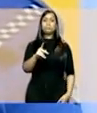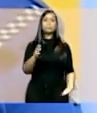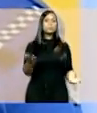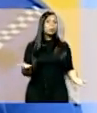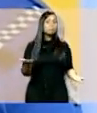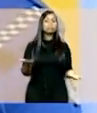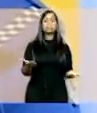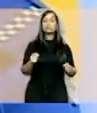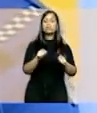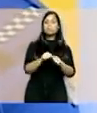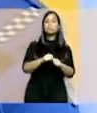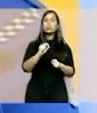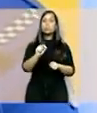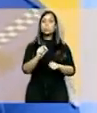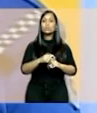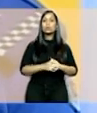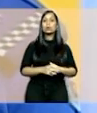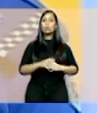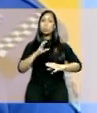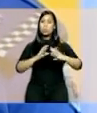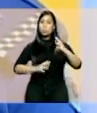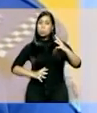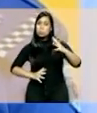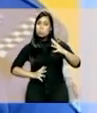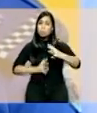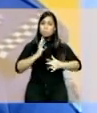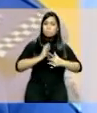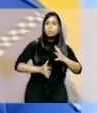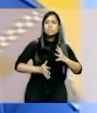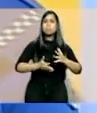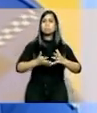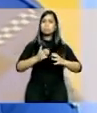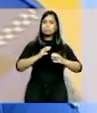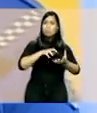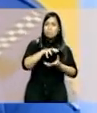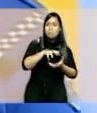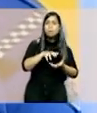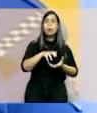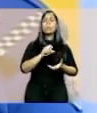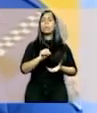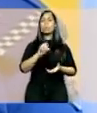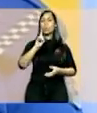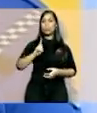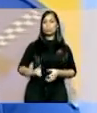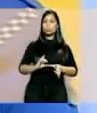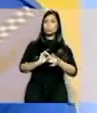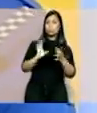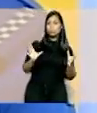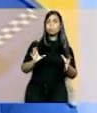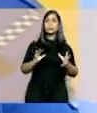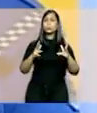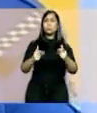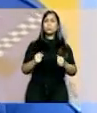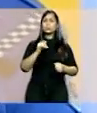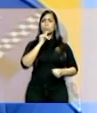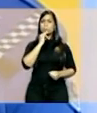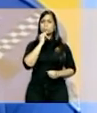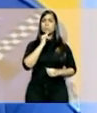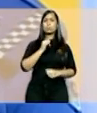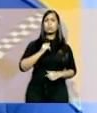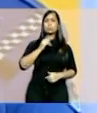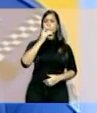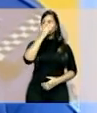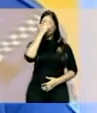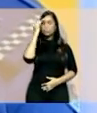Basicamente para lidar com conflitos que versam sobre o direito disponível. Tudo aquilo que a titularidade da